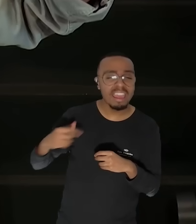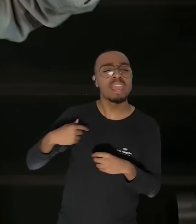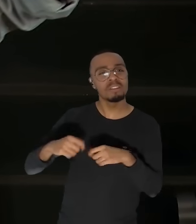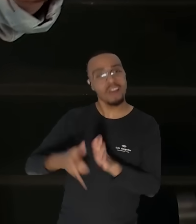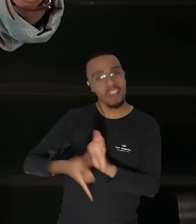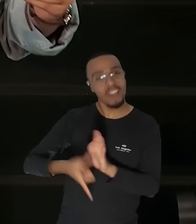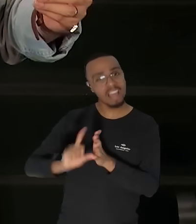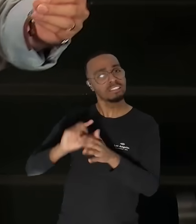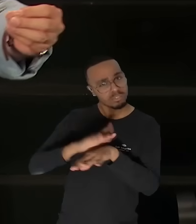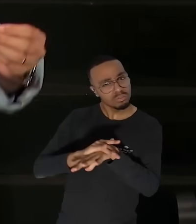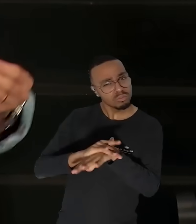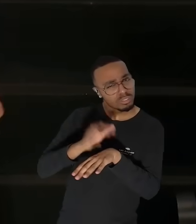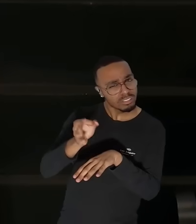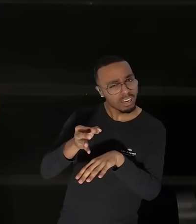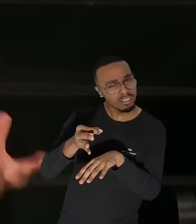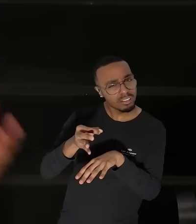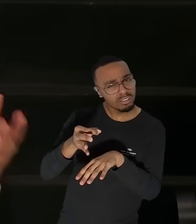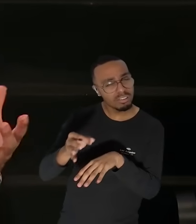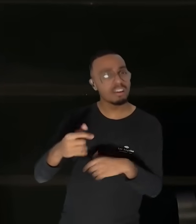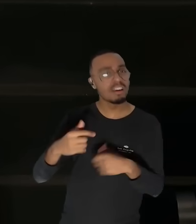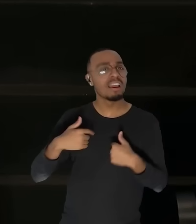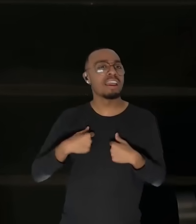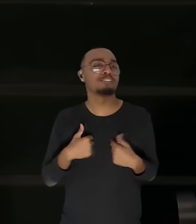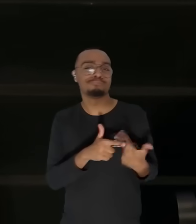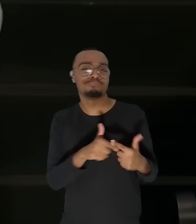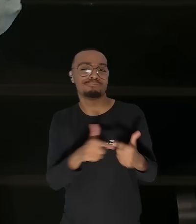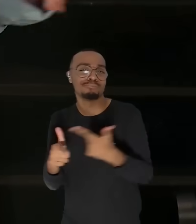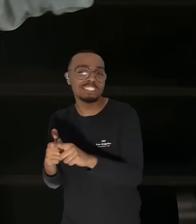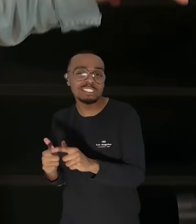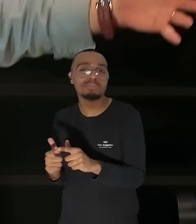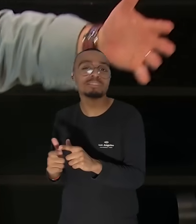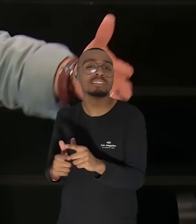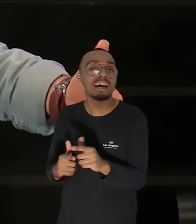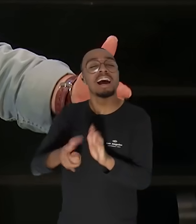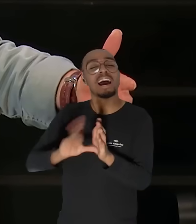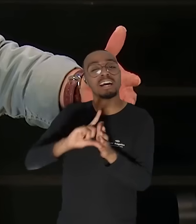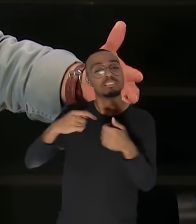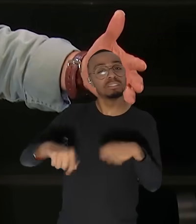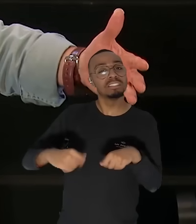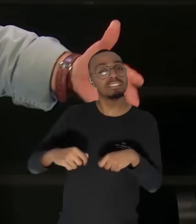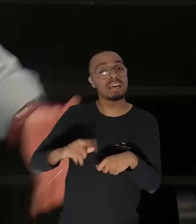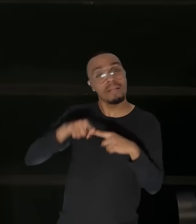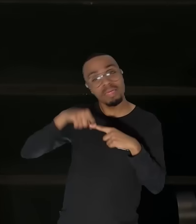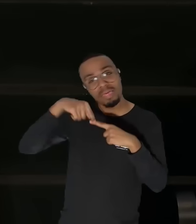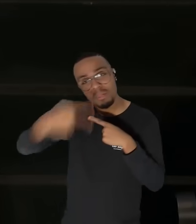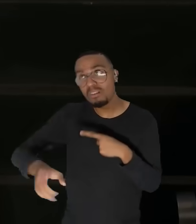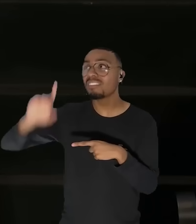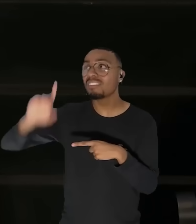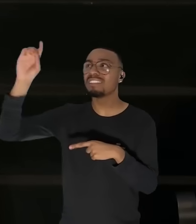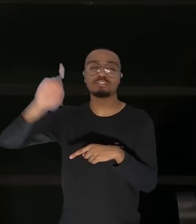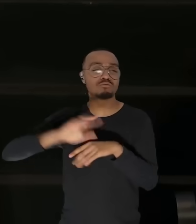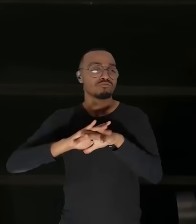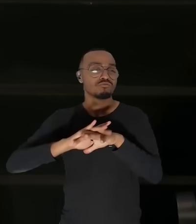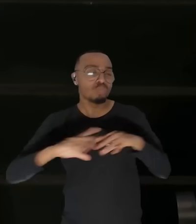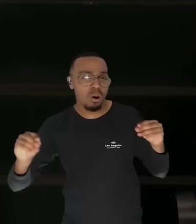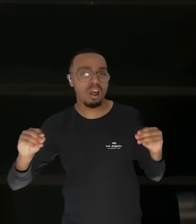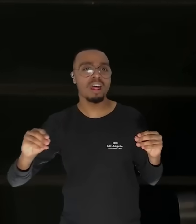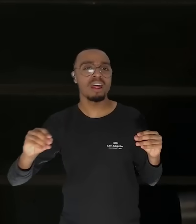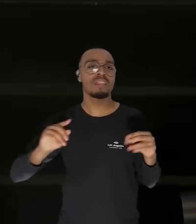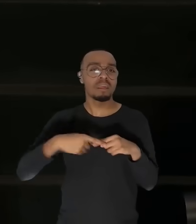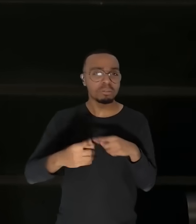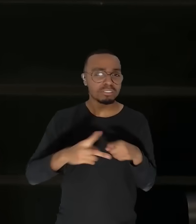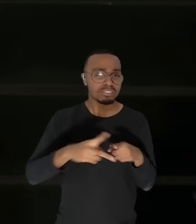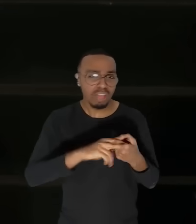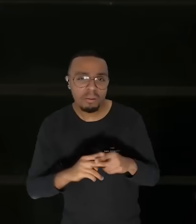tem como ele não ser o Deus do impossível se eu não passar pelo impossível. Ele não vai te privar de uma vida comum. O que ele está dizendo para você, guarda